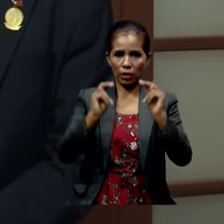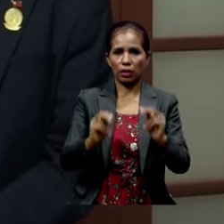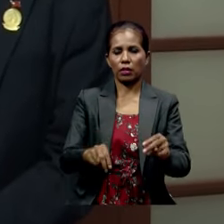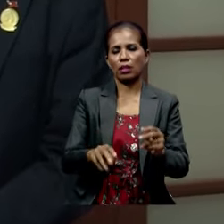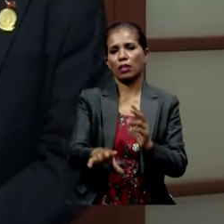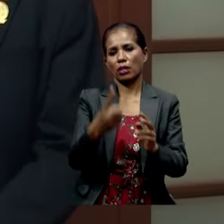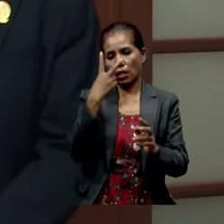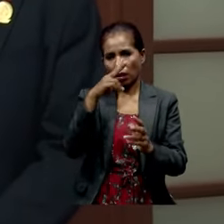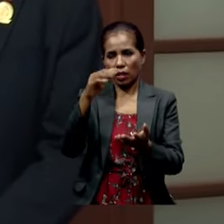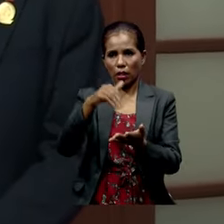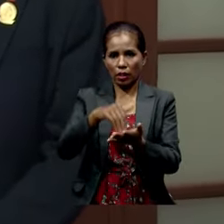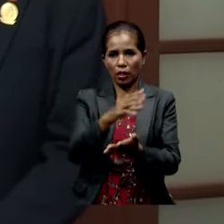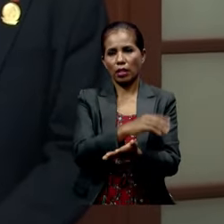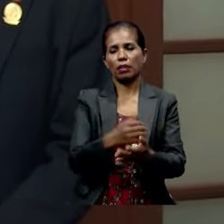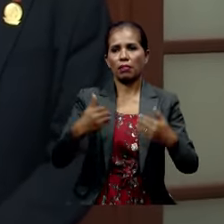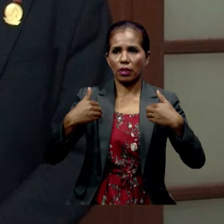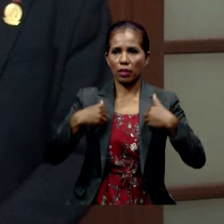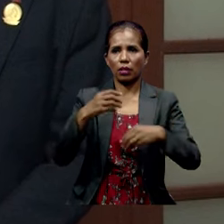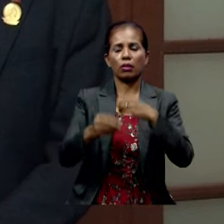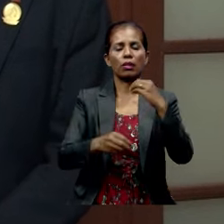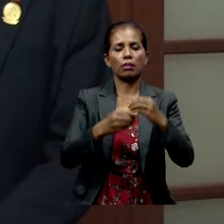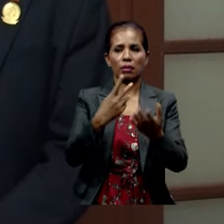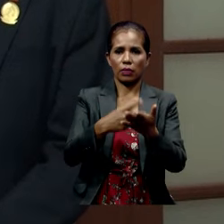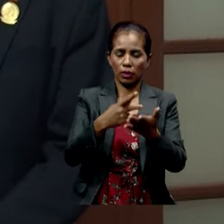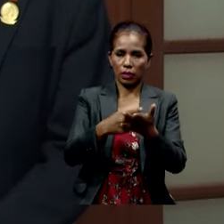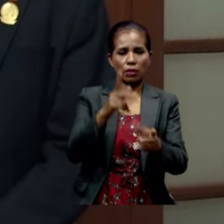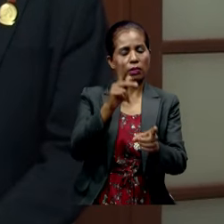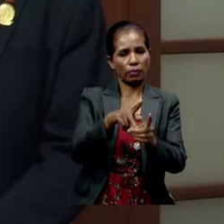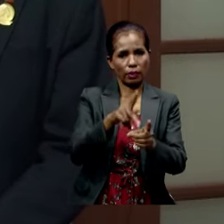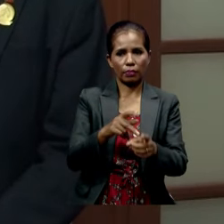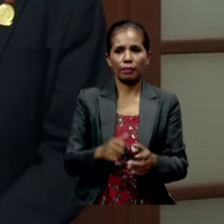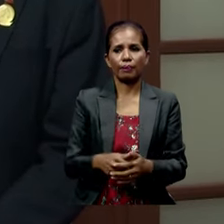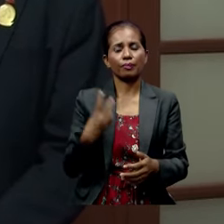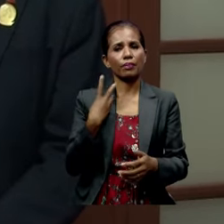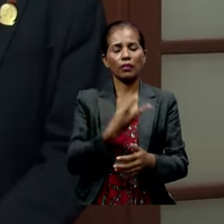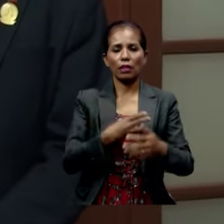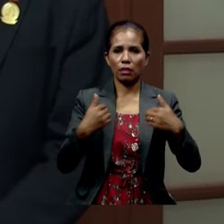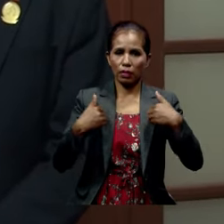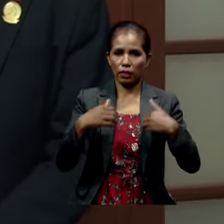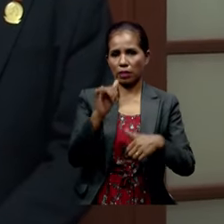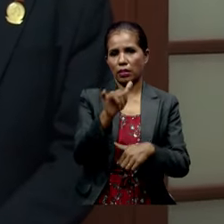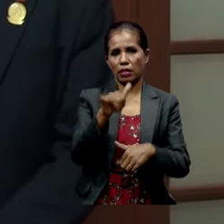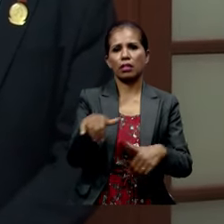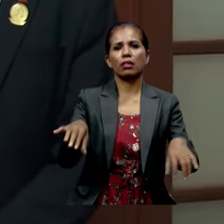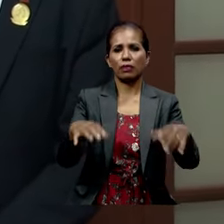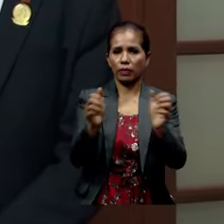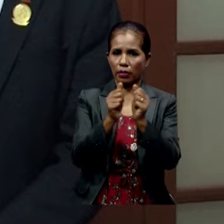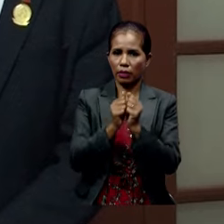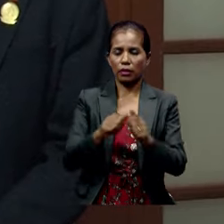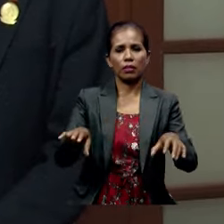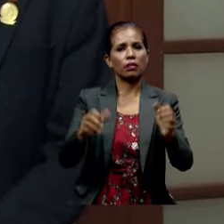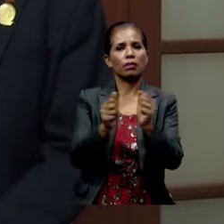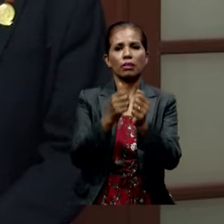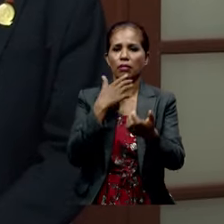bele evalua a opção sir nebe iha konoba projeto Greater Sunrise nia. Ami iha concordância a tu serviço hamuto no cooperação